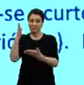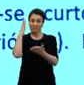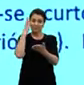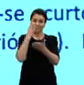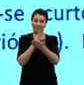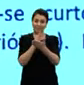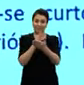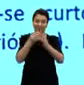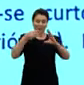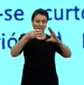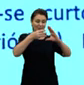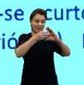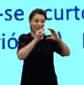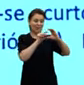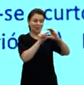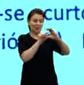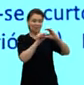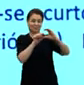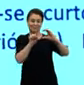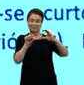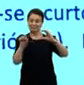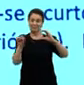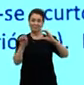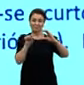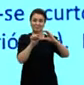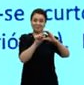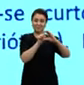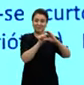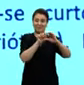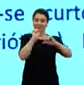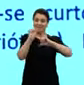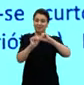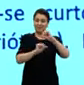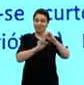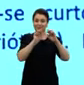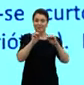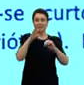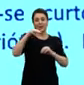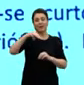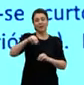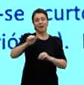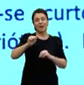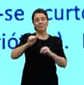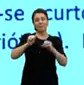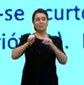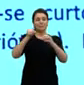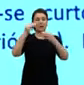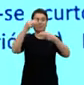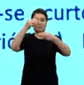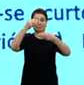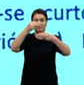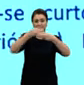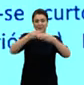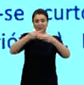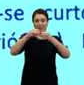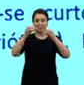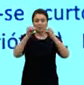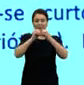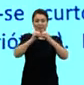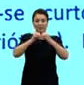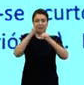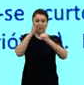célula. Aqui eles estão se deslocando. Na metáfase, os cromossomos atingem um máximo